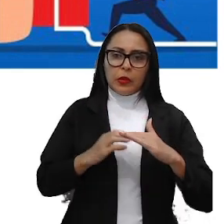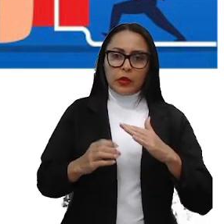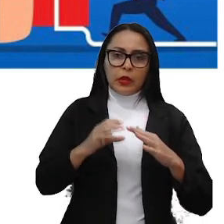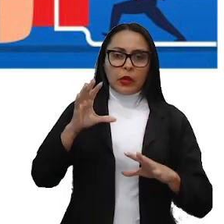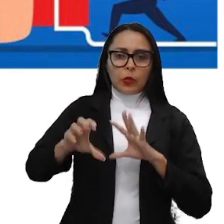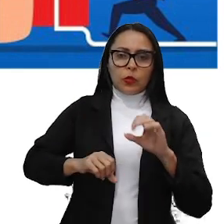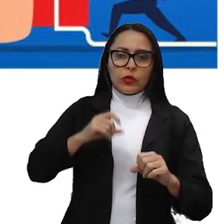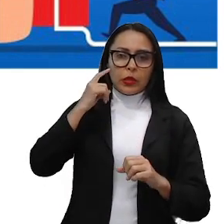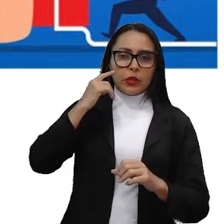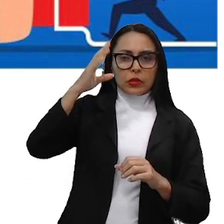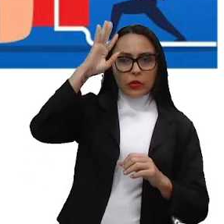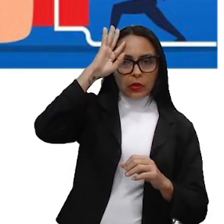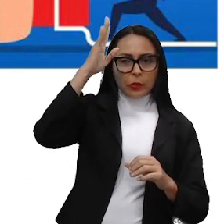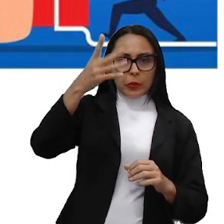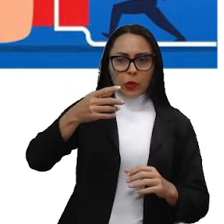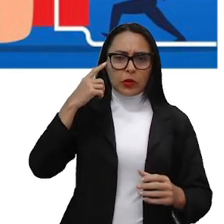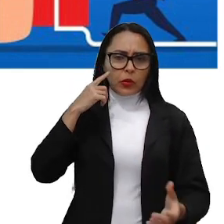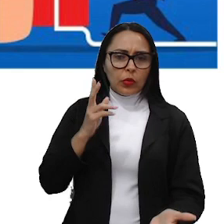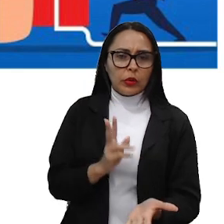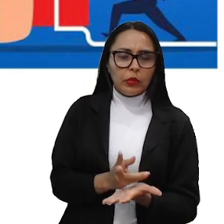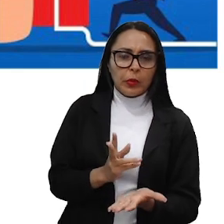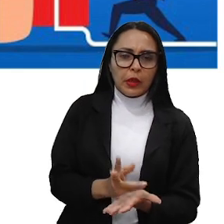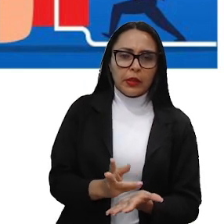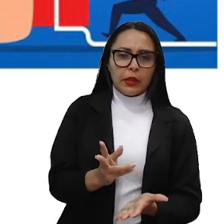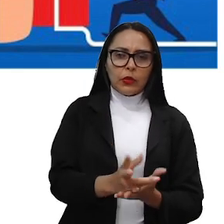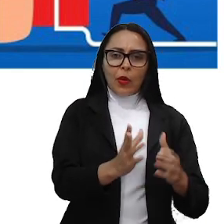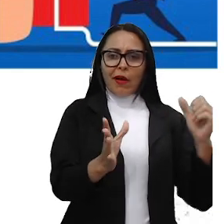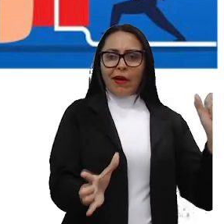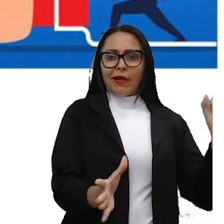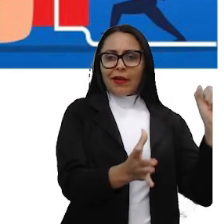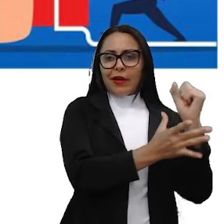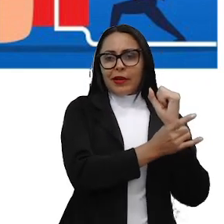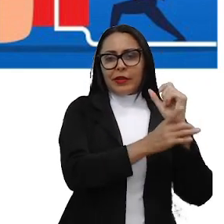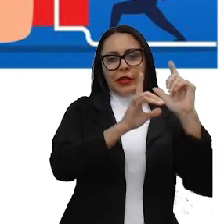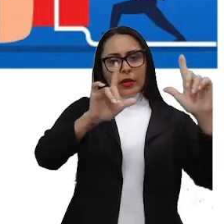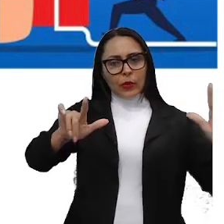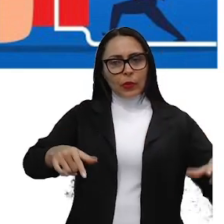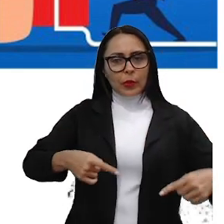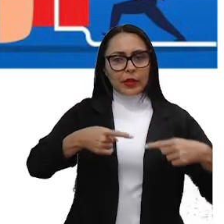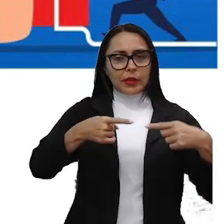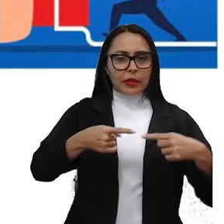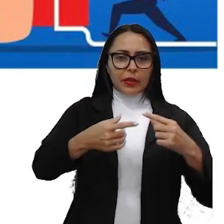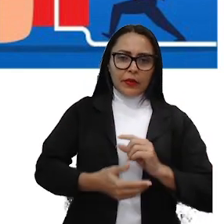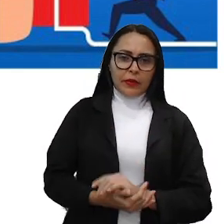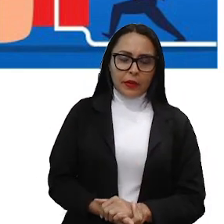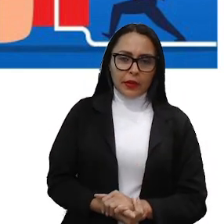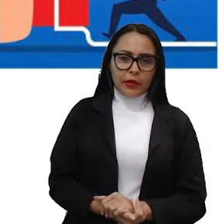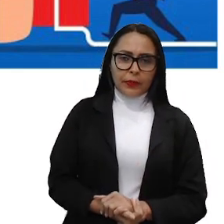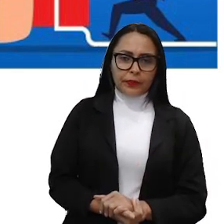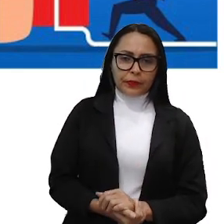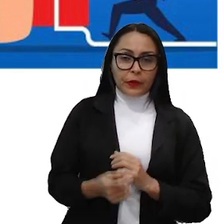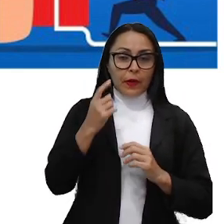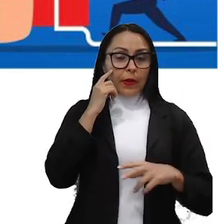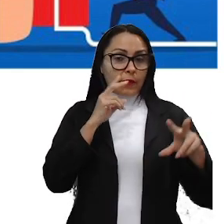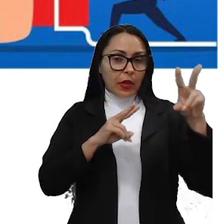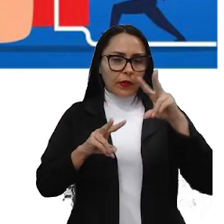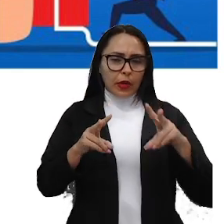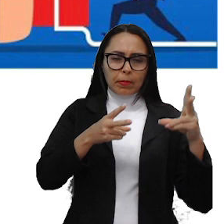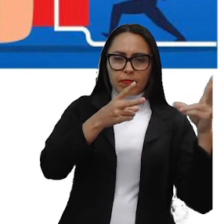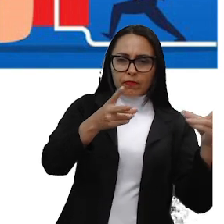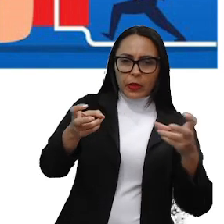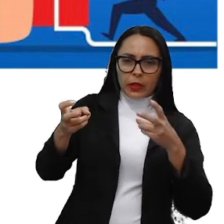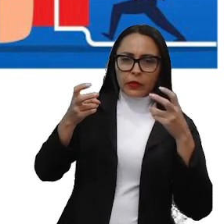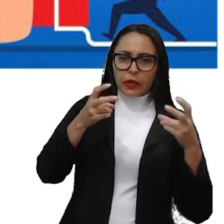de soluções para que possam continuar mantendo garantida a sua competitividade no mercado. Monitorar